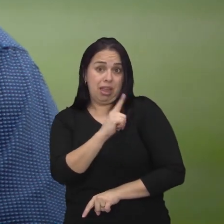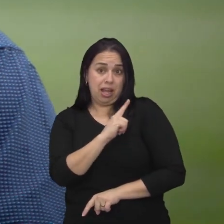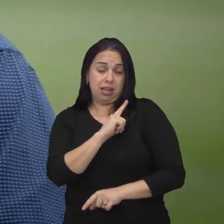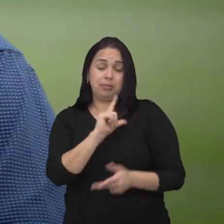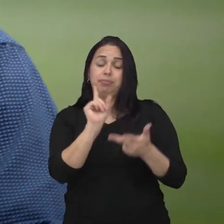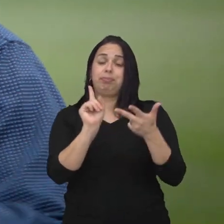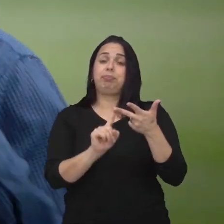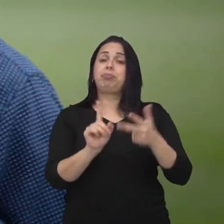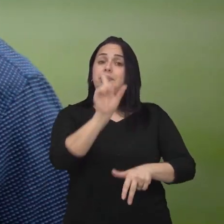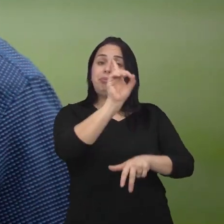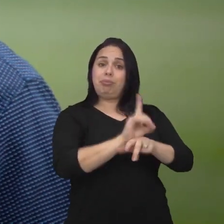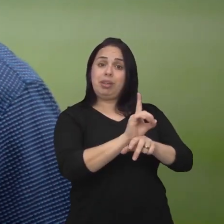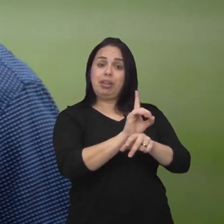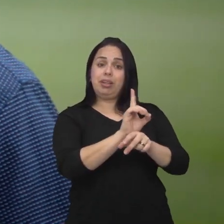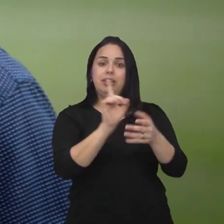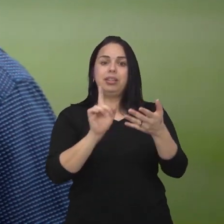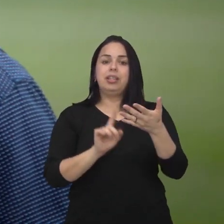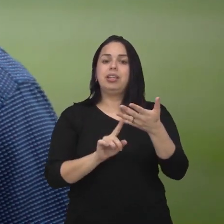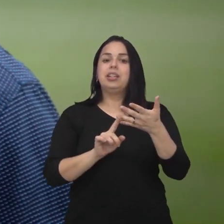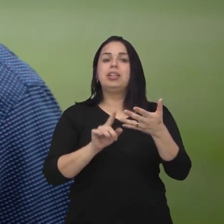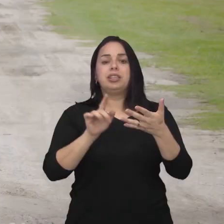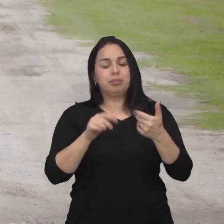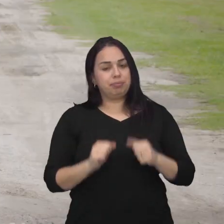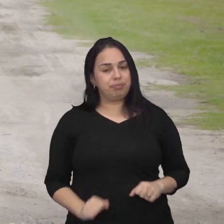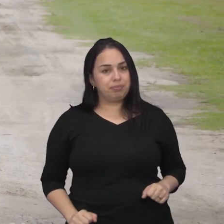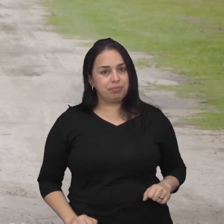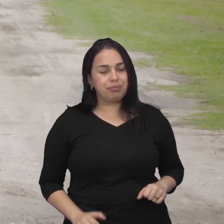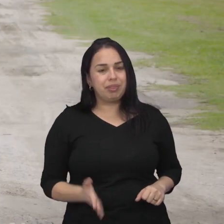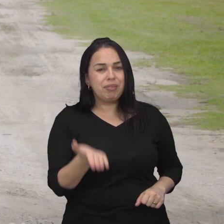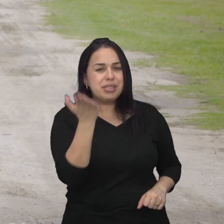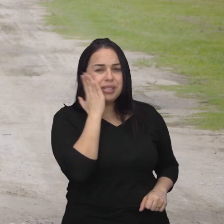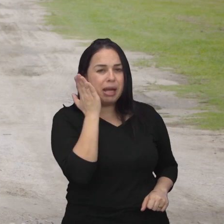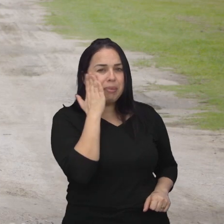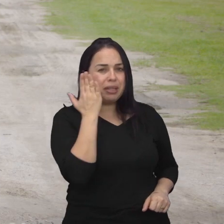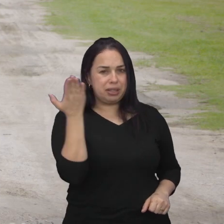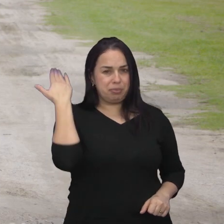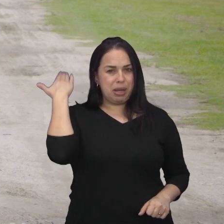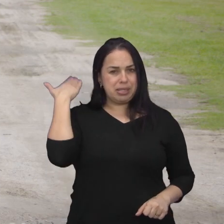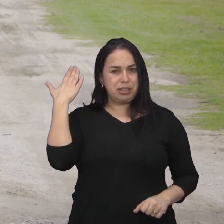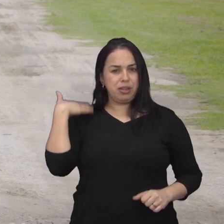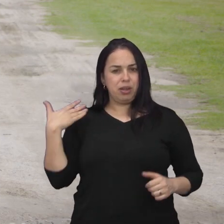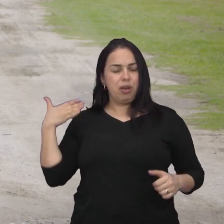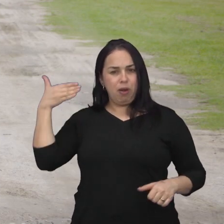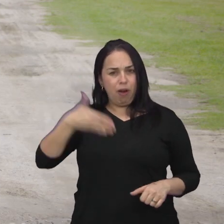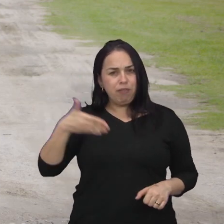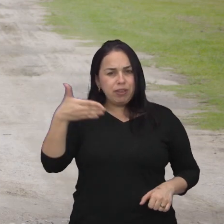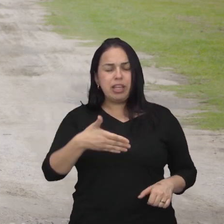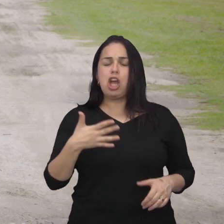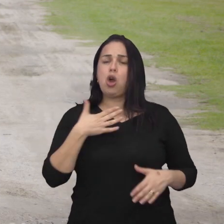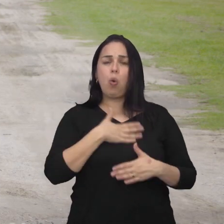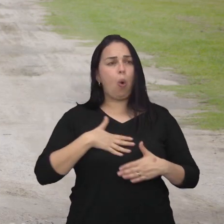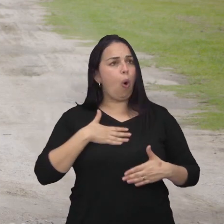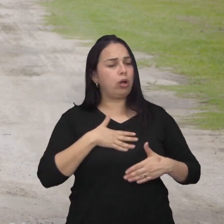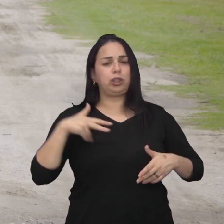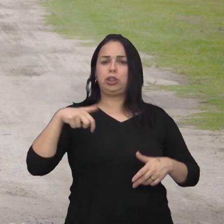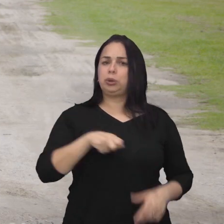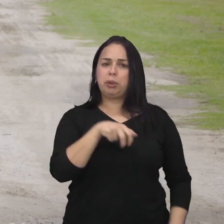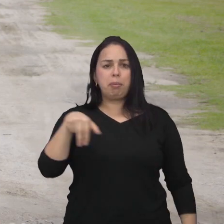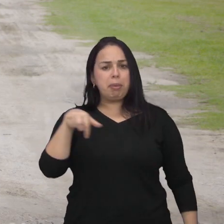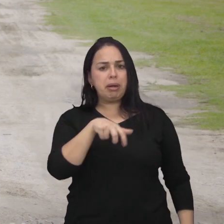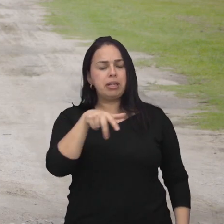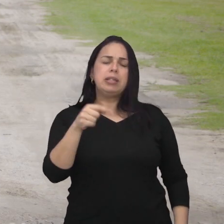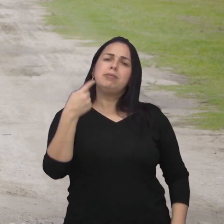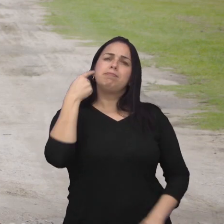dos diretores e dos próprios industriários. Você sabe que esses dias eu vinha no Parque da Cidade, eu venho bastante aqui, eu gosto muito daqui desse